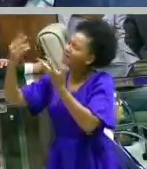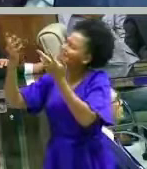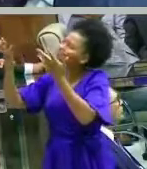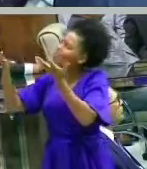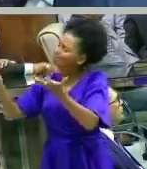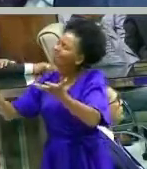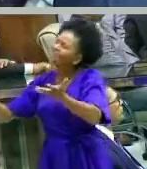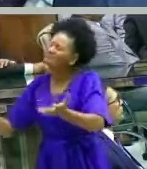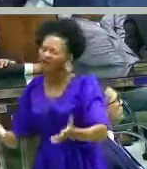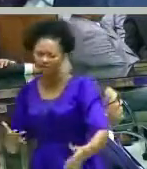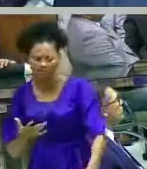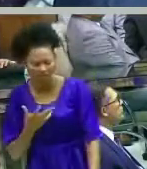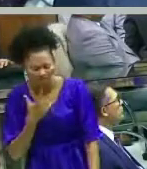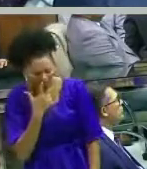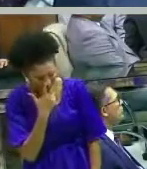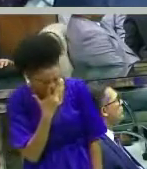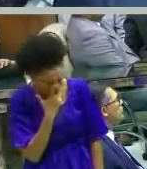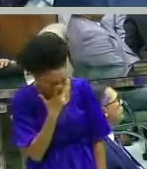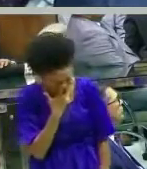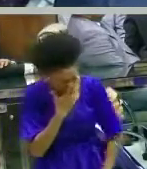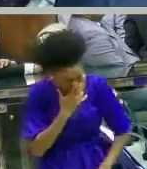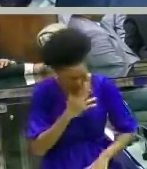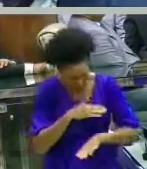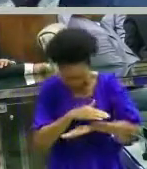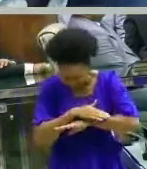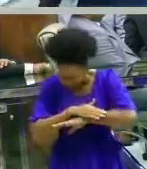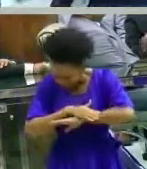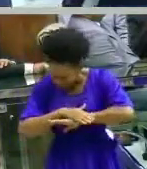parece que é chegado o meu